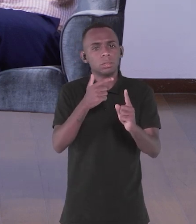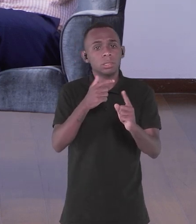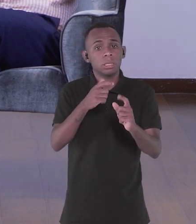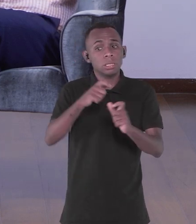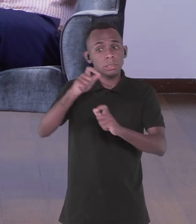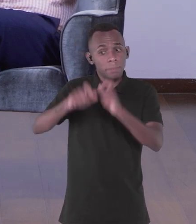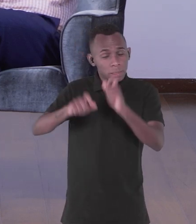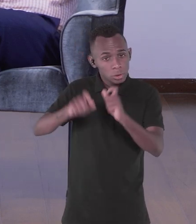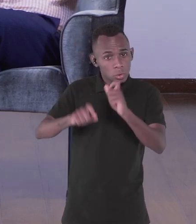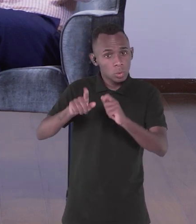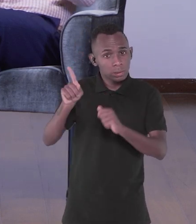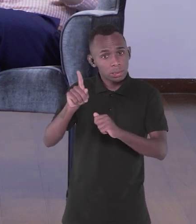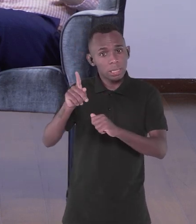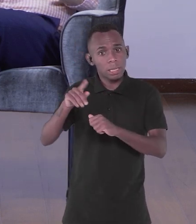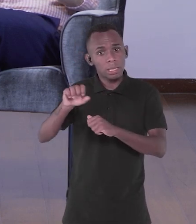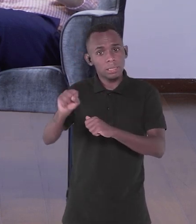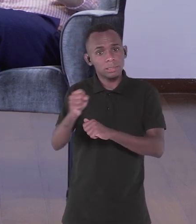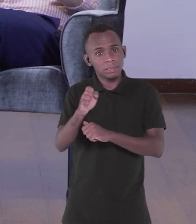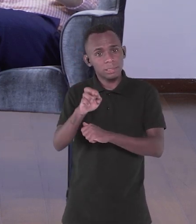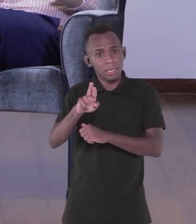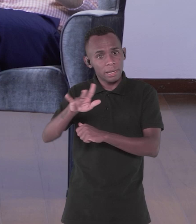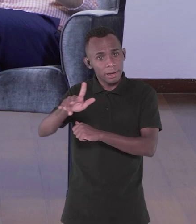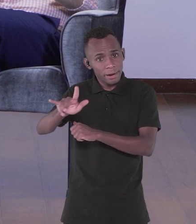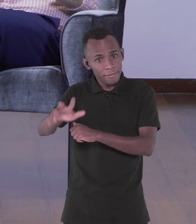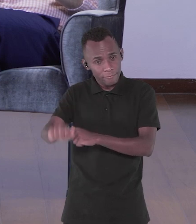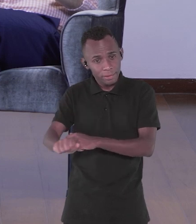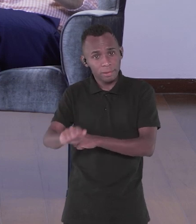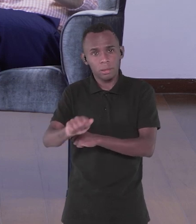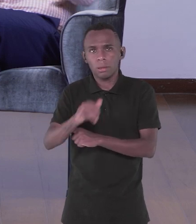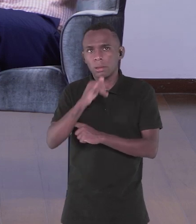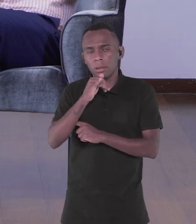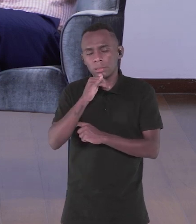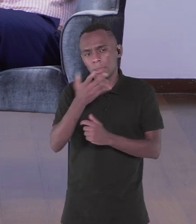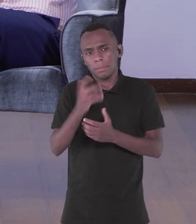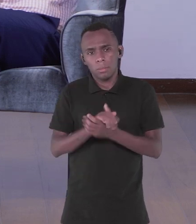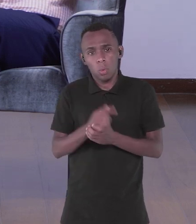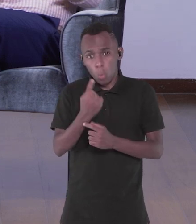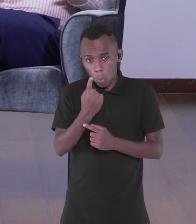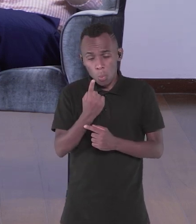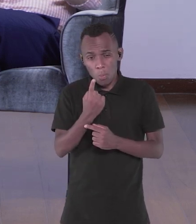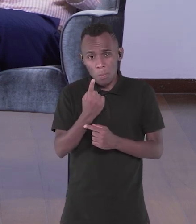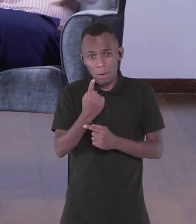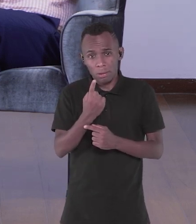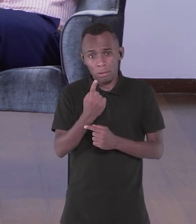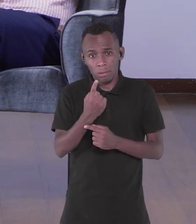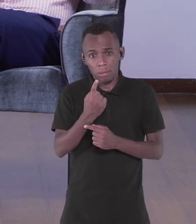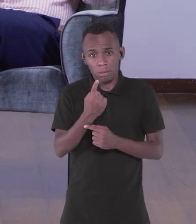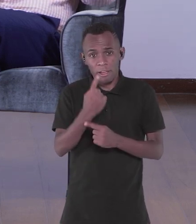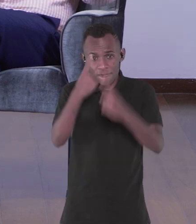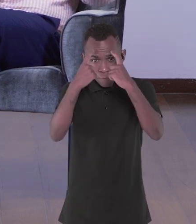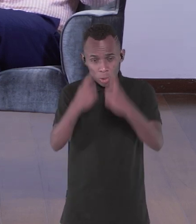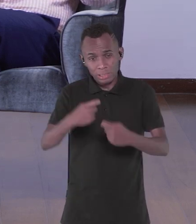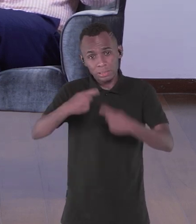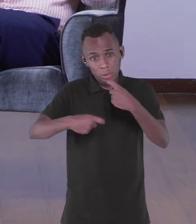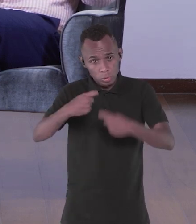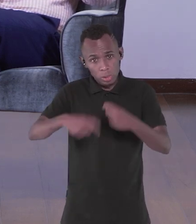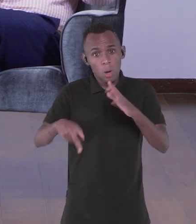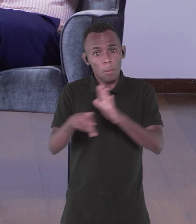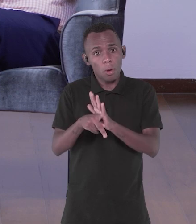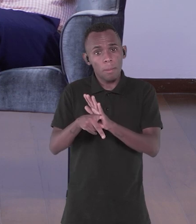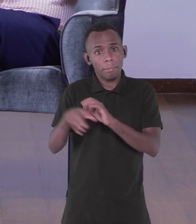as irmãs, que uma delas tinha sido estuprada pelo guia. Todas aquelas histórias fazem parte do